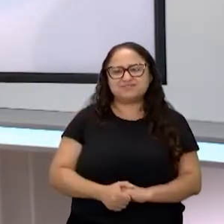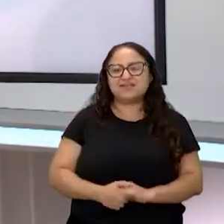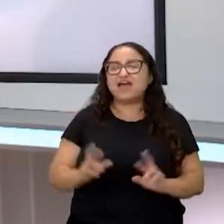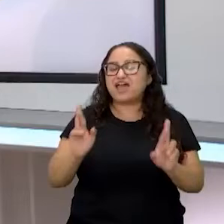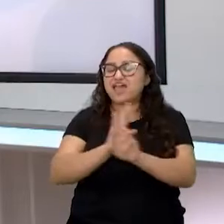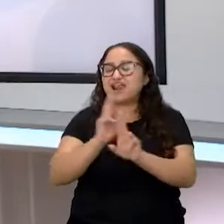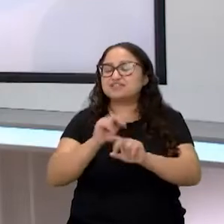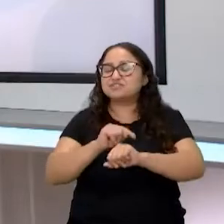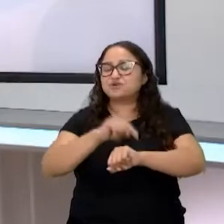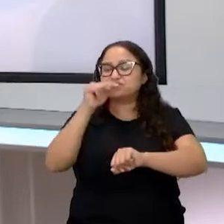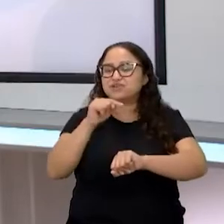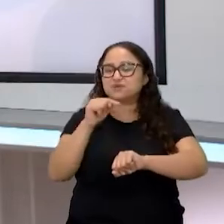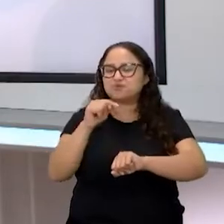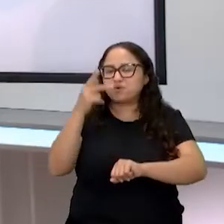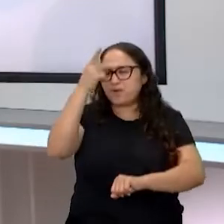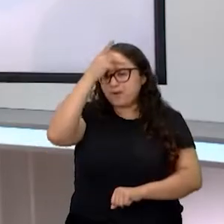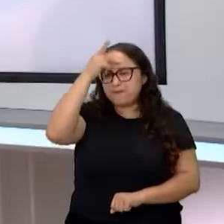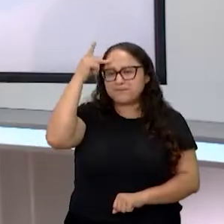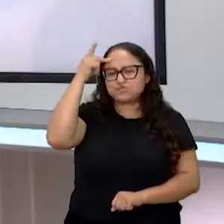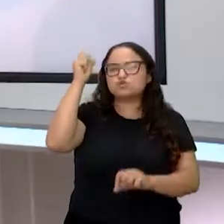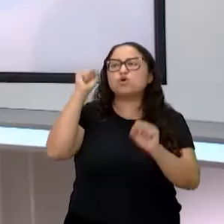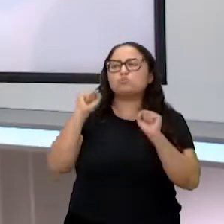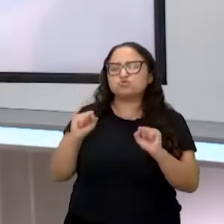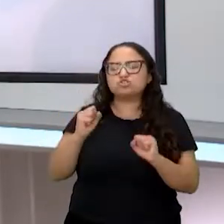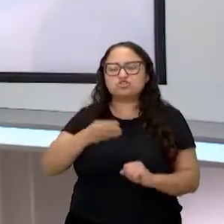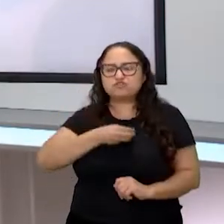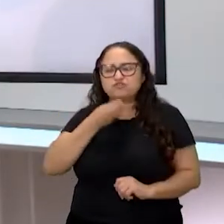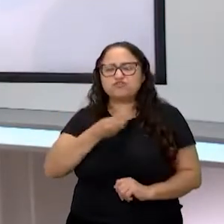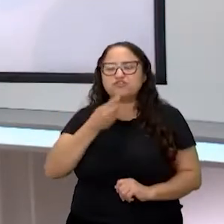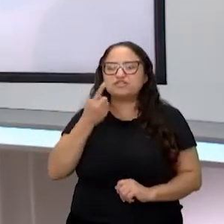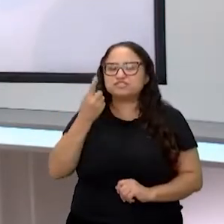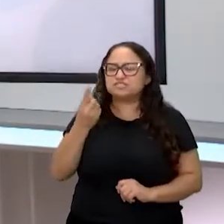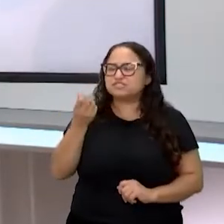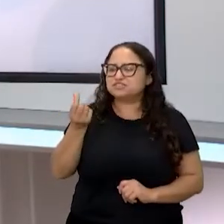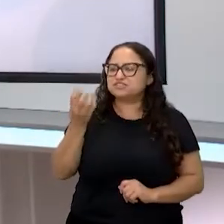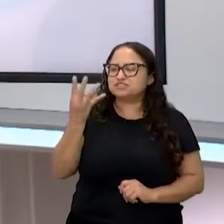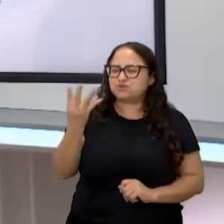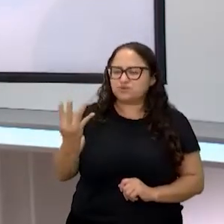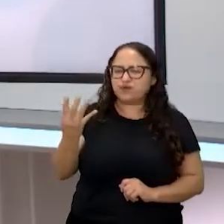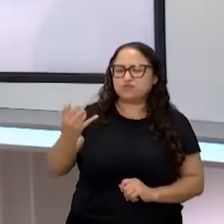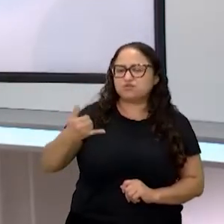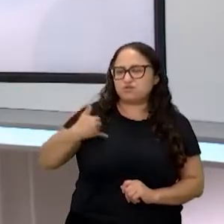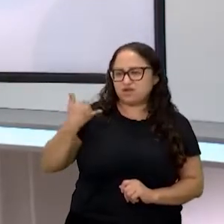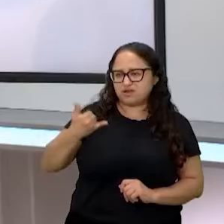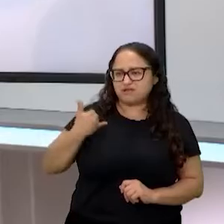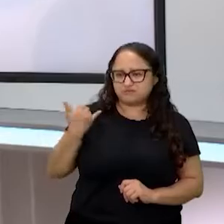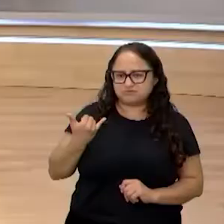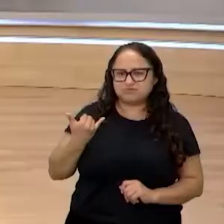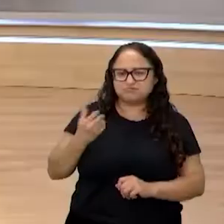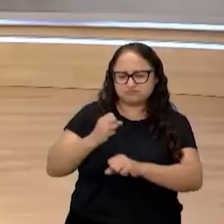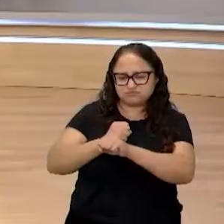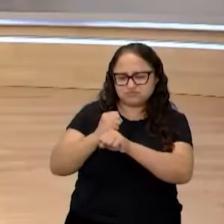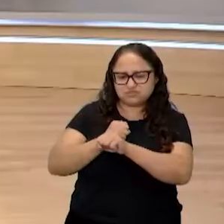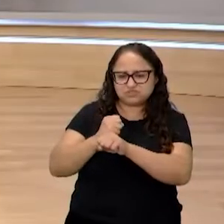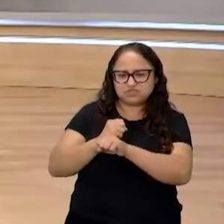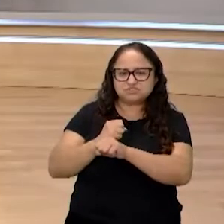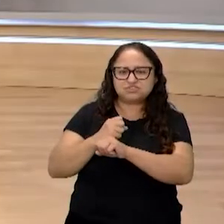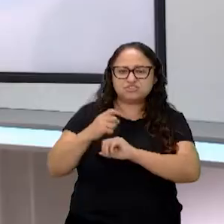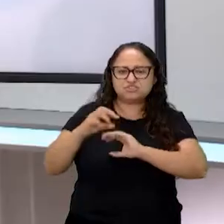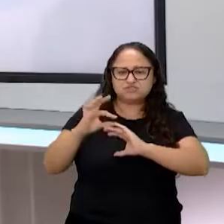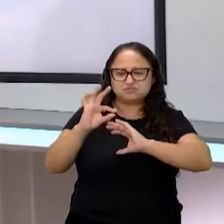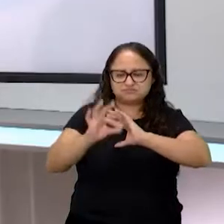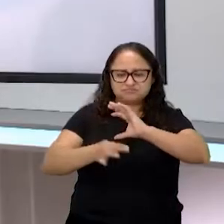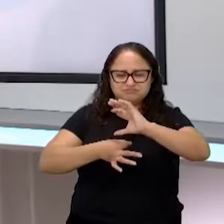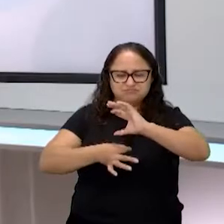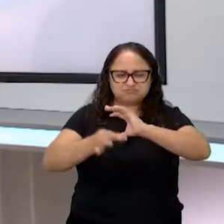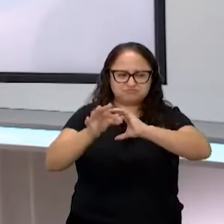ao tempo, né? Então, uma pessoa podia viver há 164 anos lá, com tranquilidade, lá em Netuno, né? No caso.